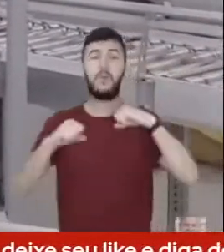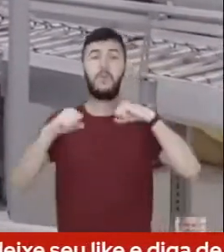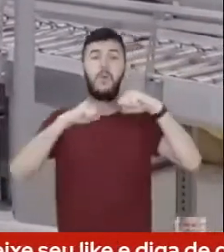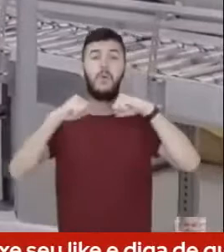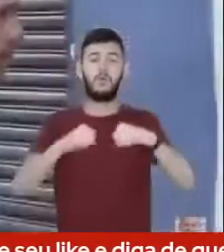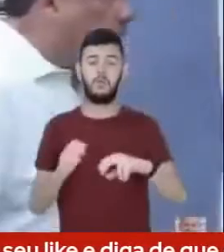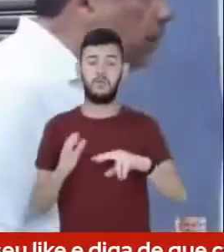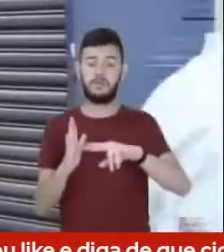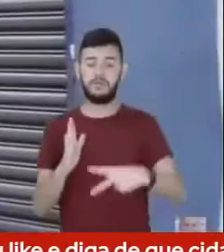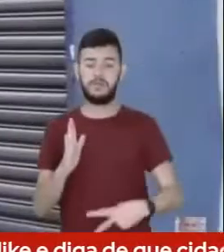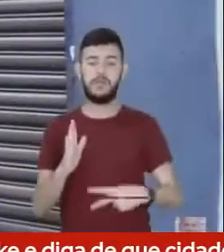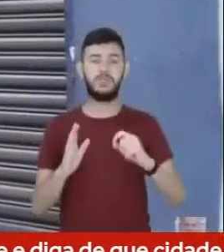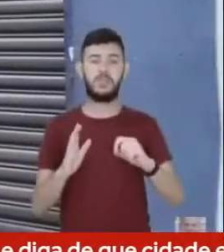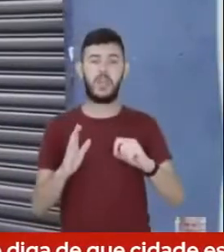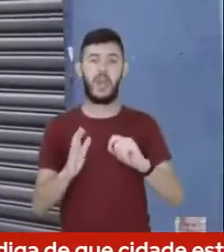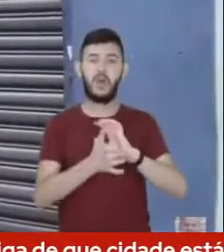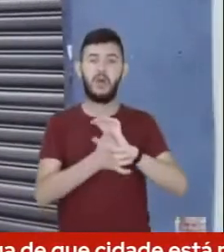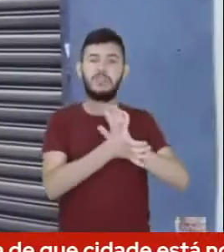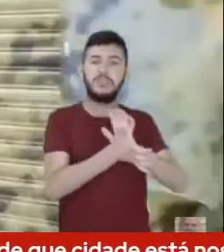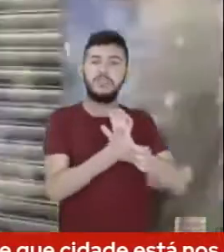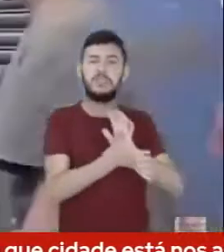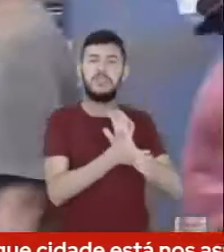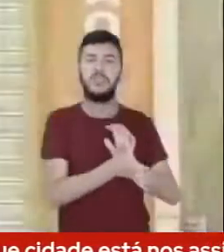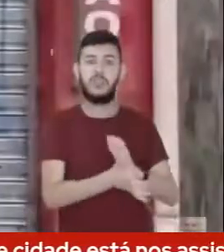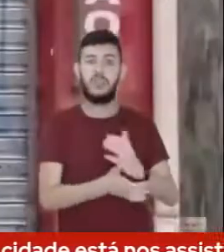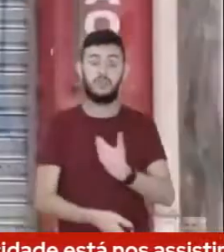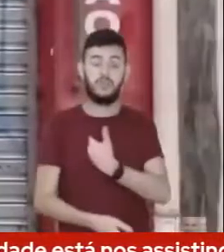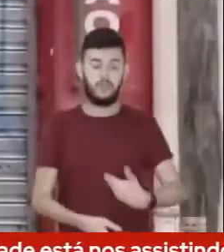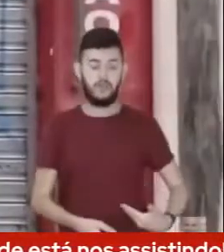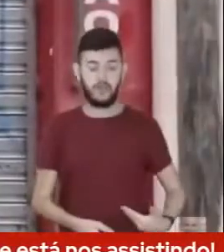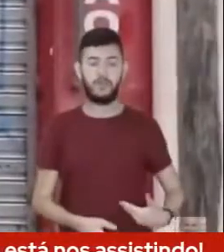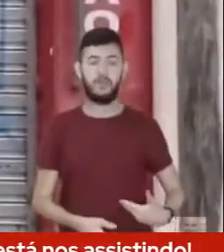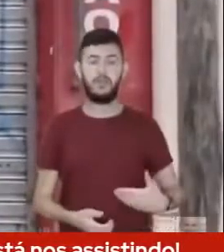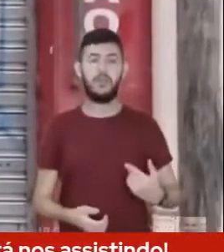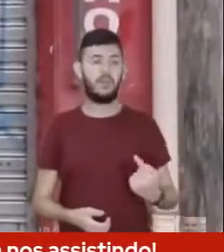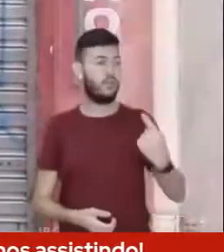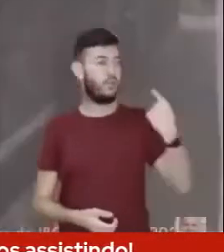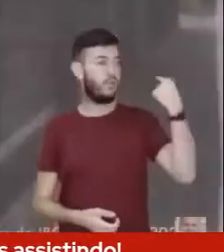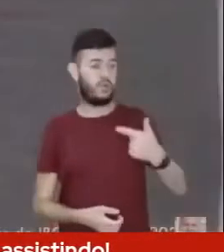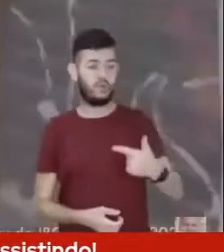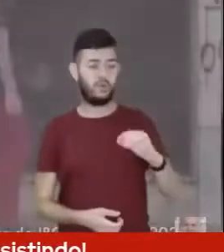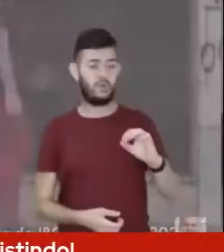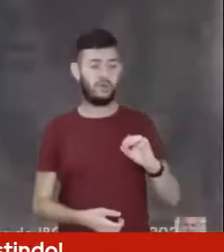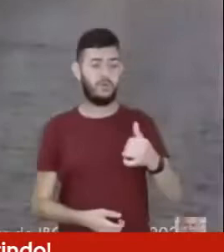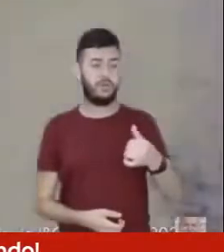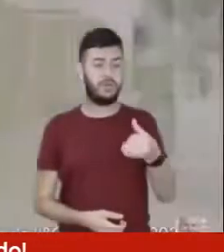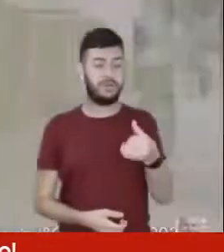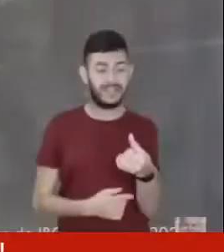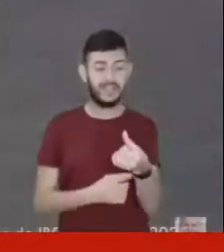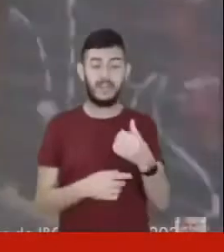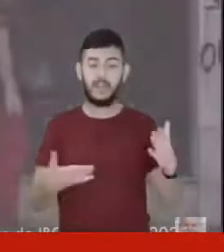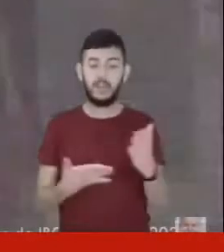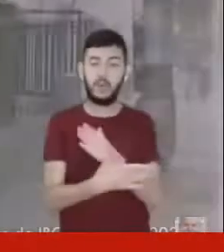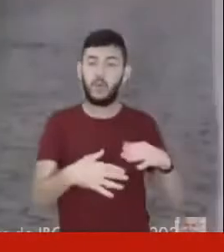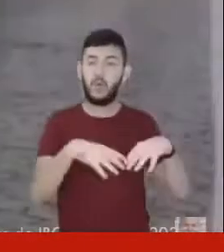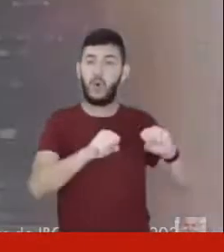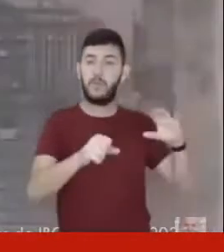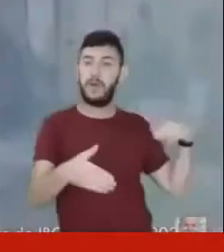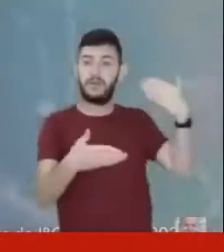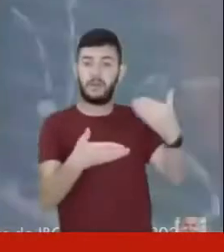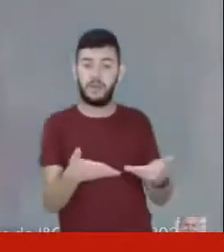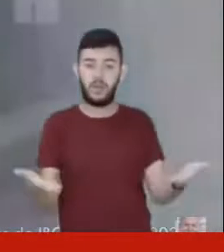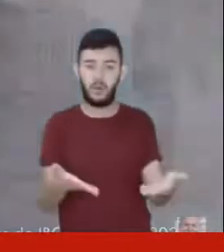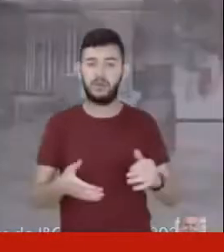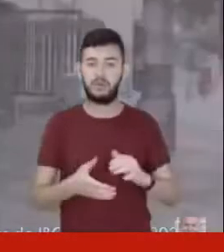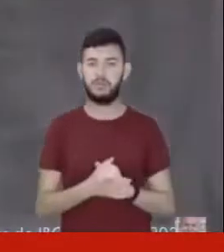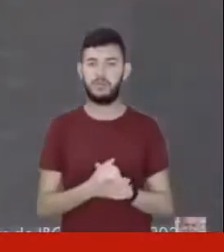governo desde o golpe de 2016. Do quase pleno emprego, em pouco tempo, o país passou a ter 28